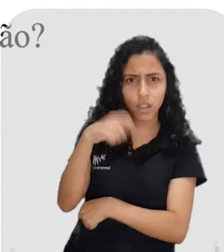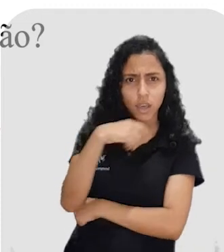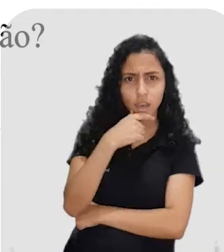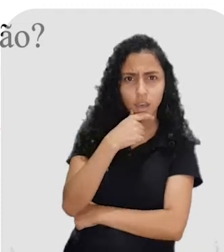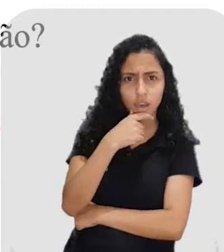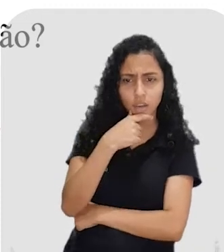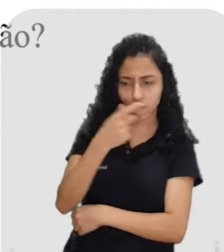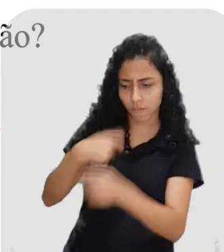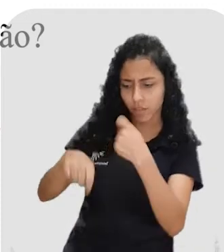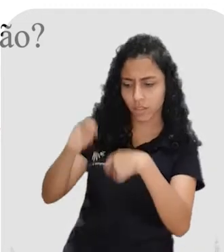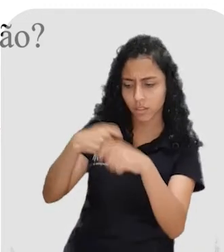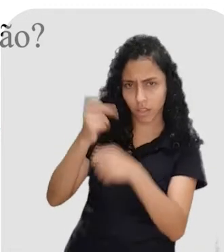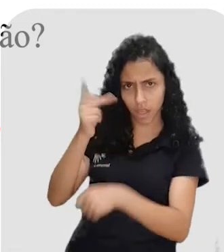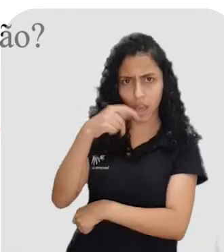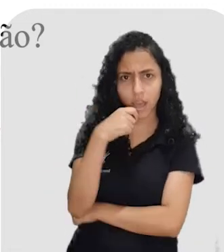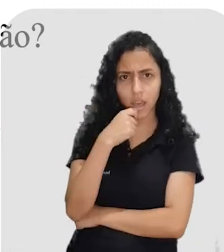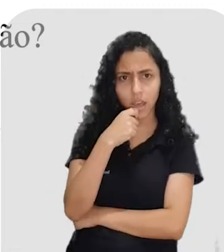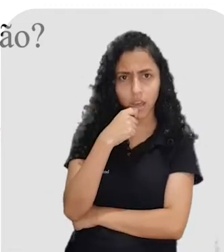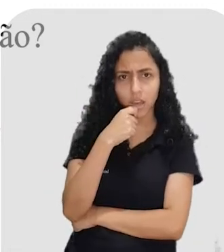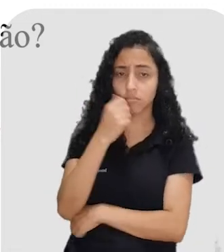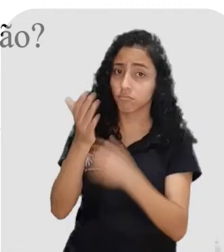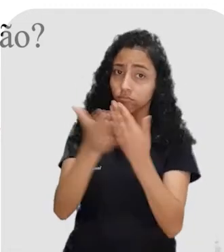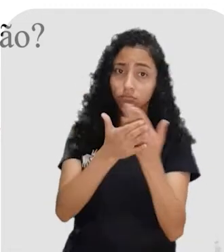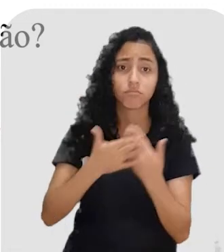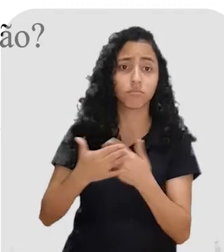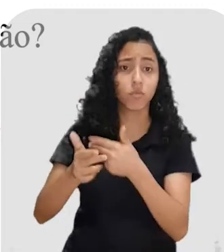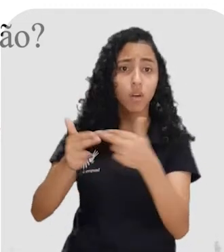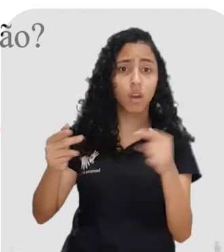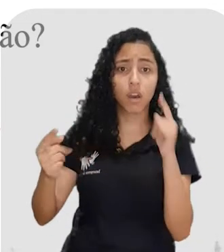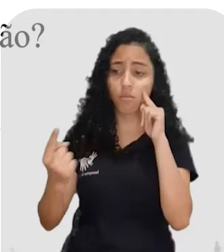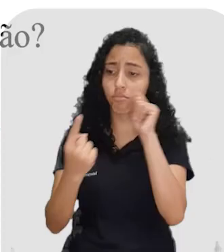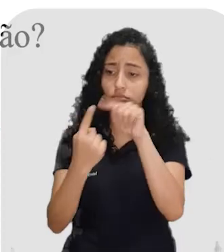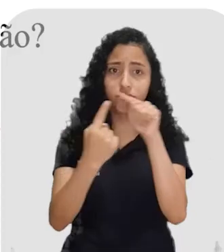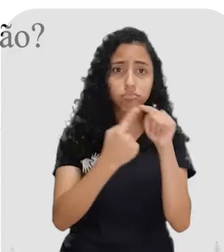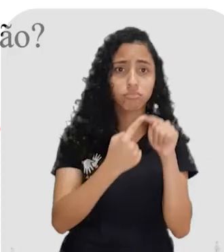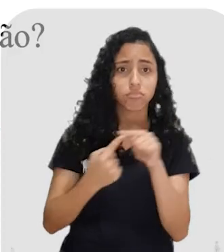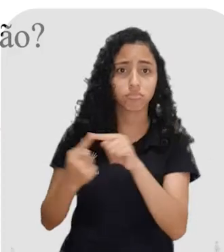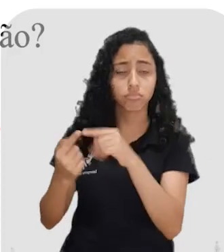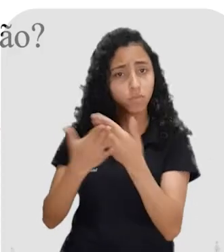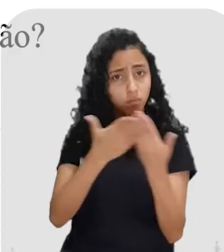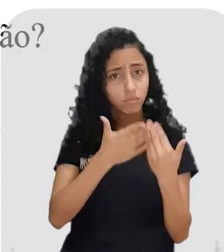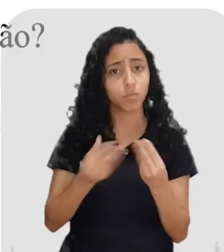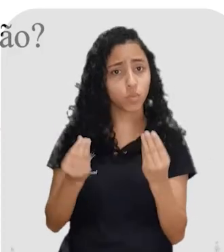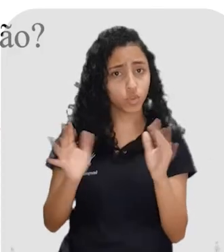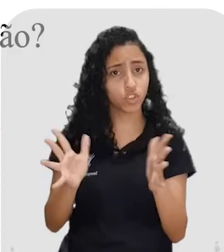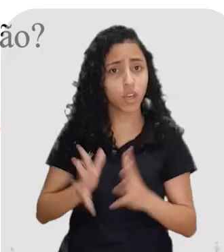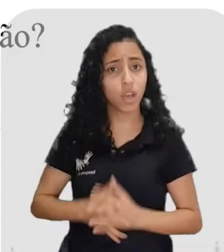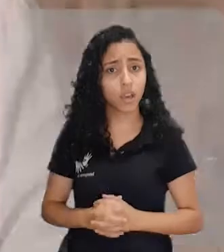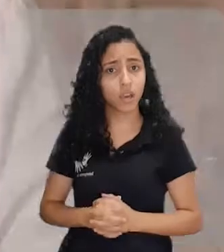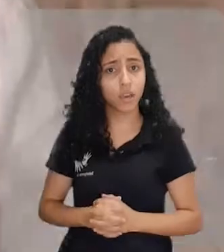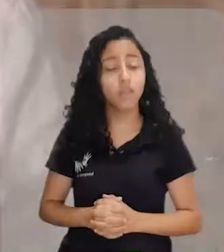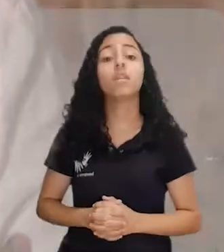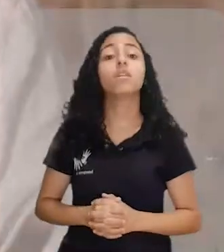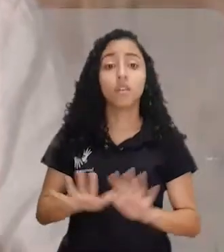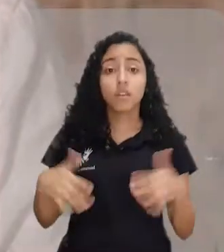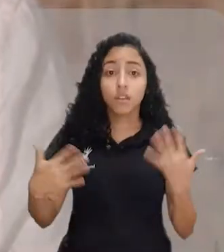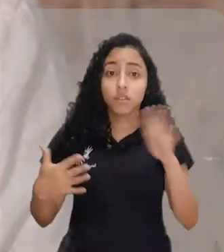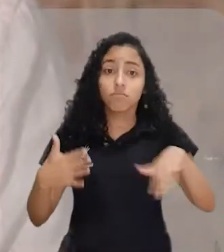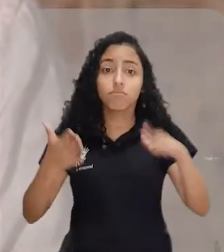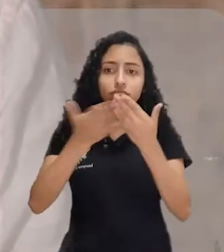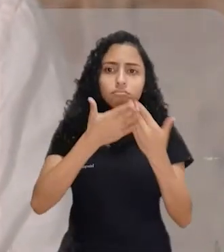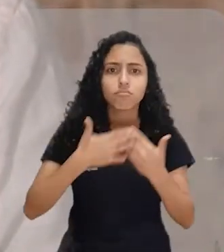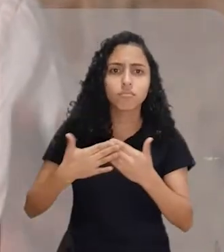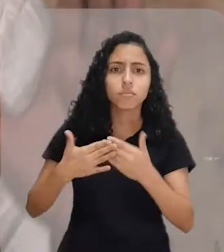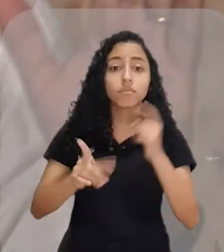valores mesmo, ou seja, valores aí do ponto de vista financeiro? Tem uma série de estudos que já vem apontando nesse sentido. Dentro